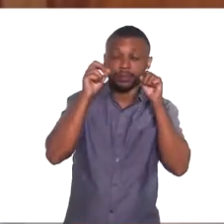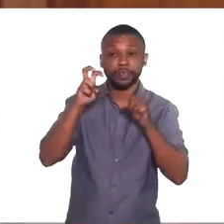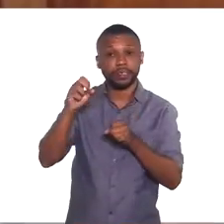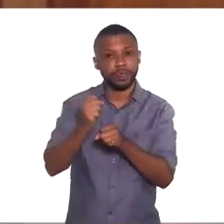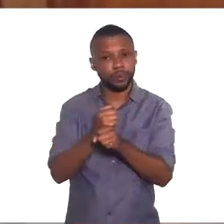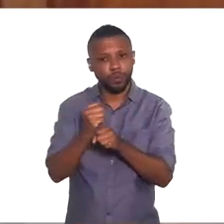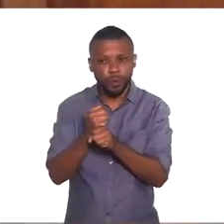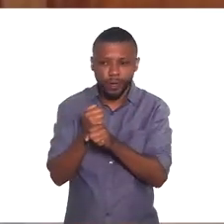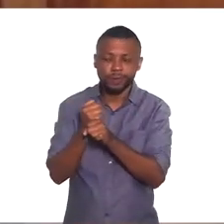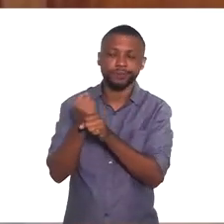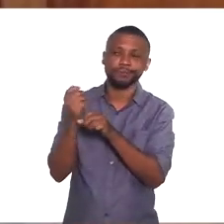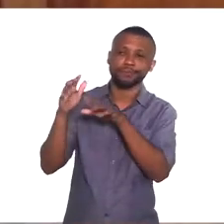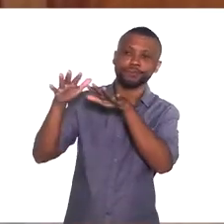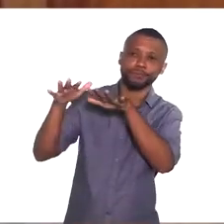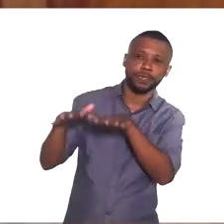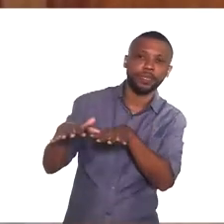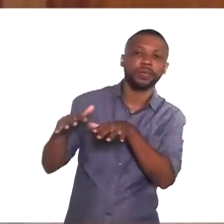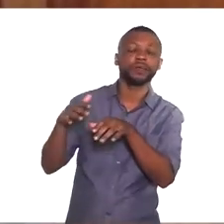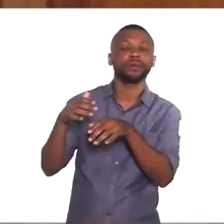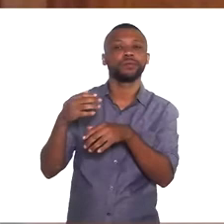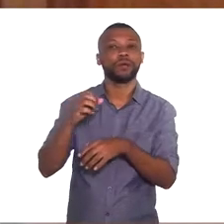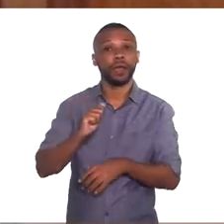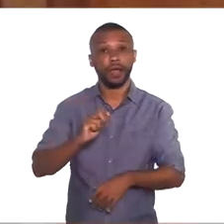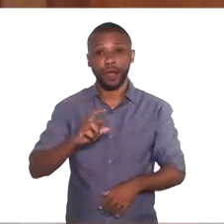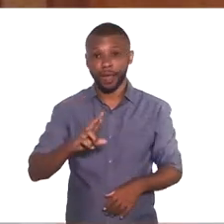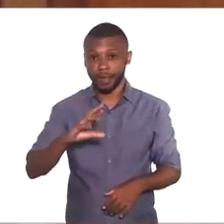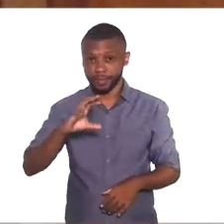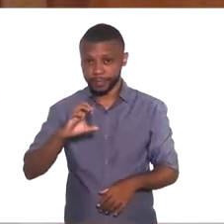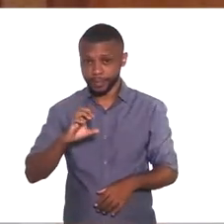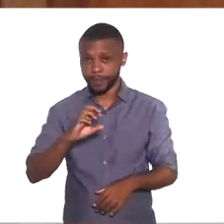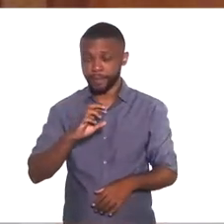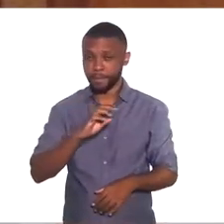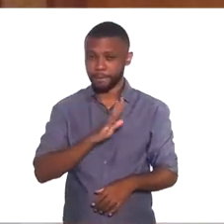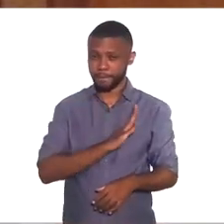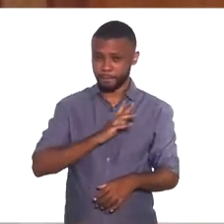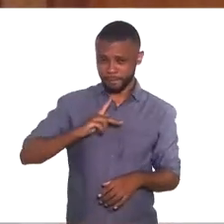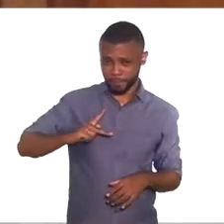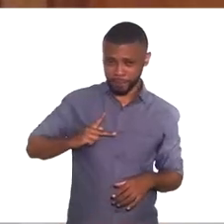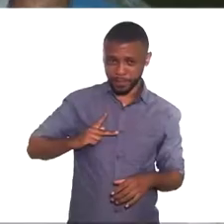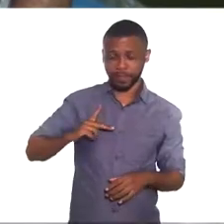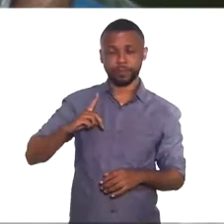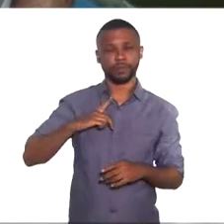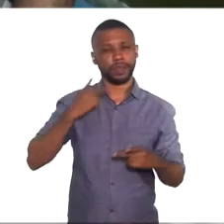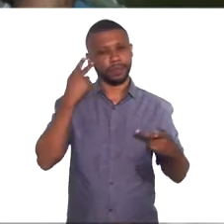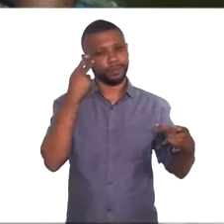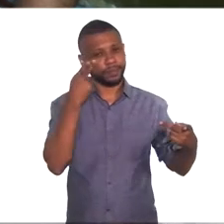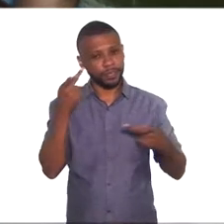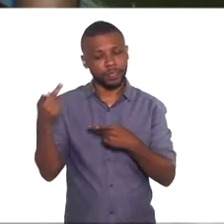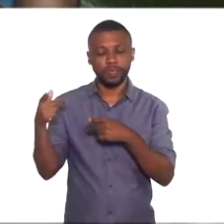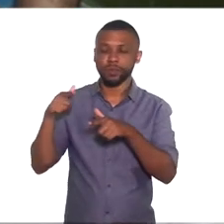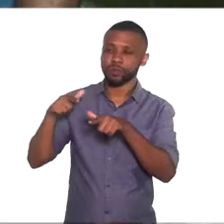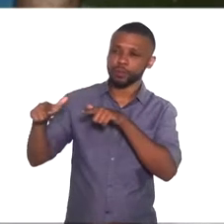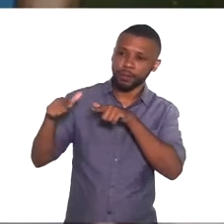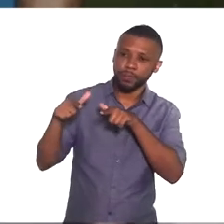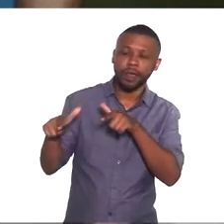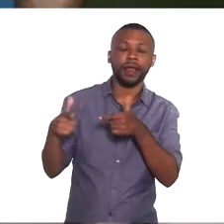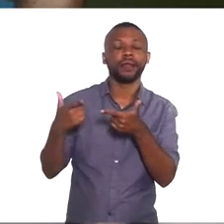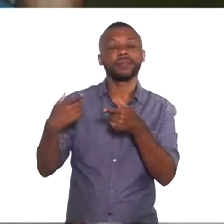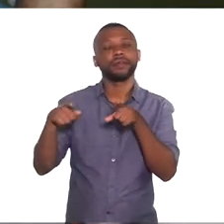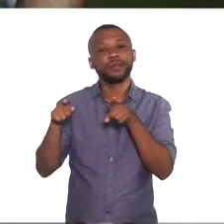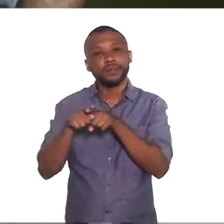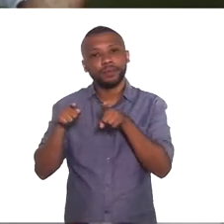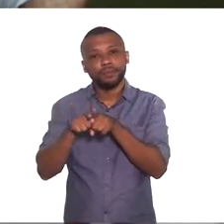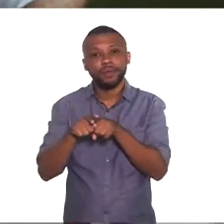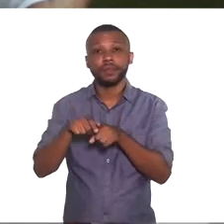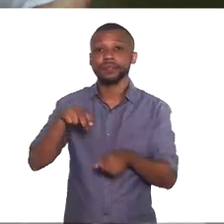Amazônia antes que apareceu o 25 anos e pouco é olha ali como Arcebispo de Belém em muitas Ilhas